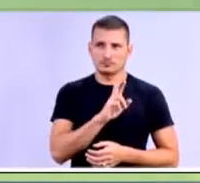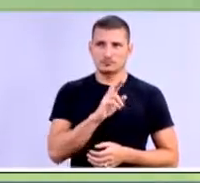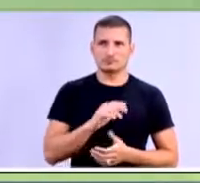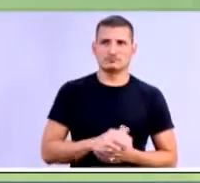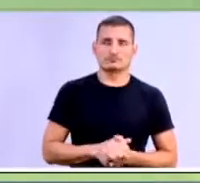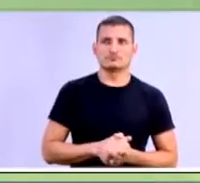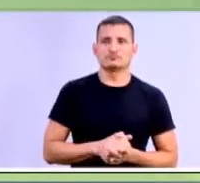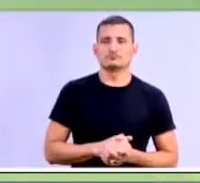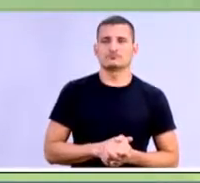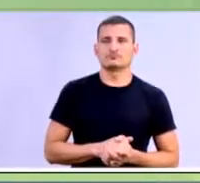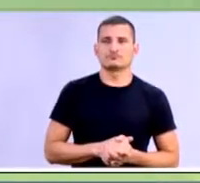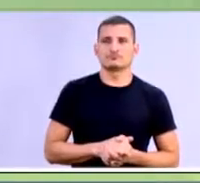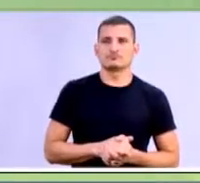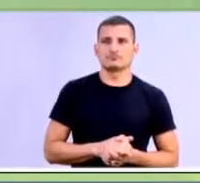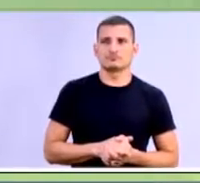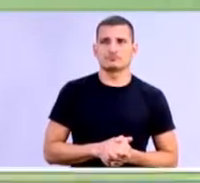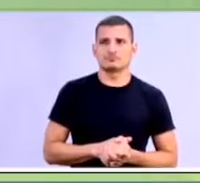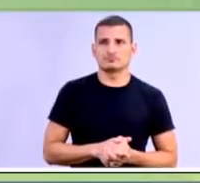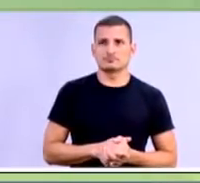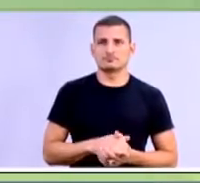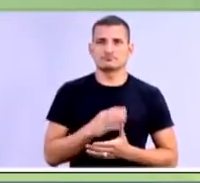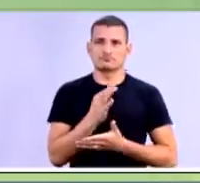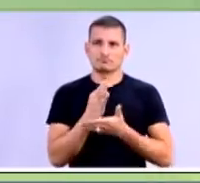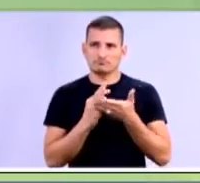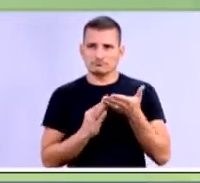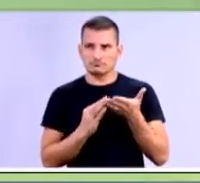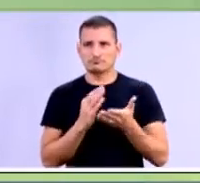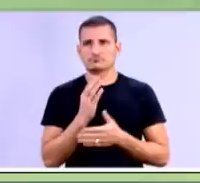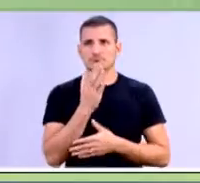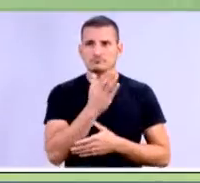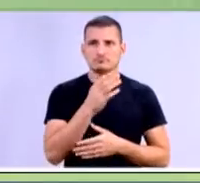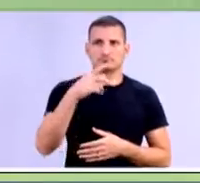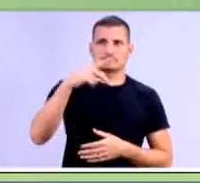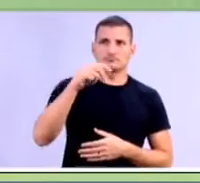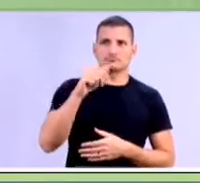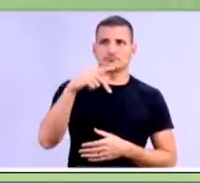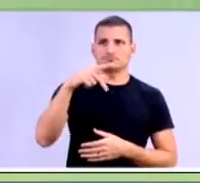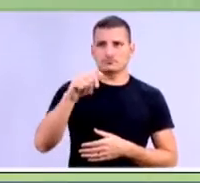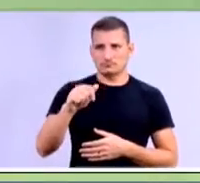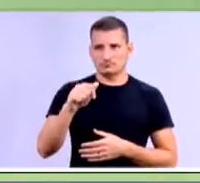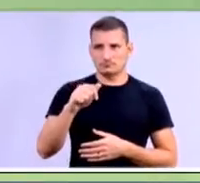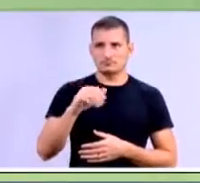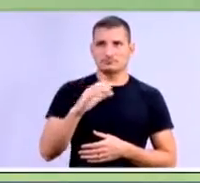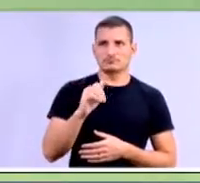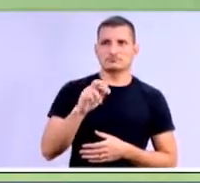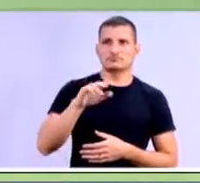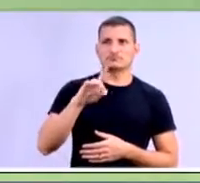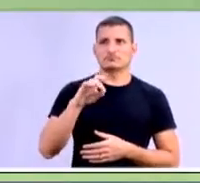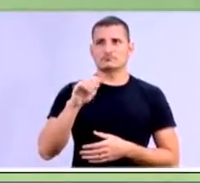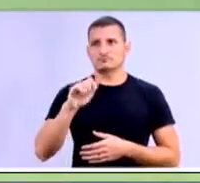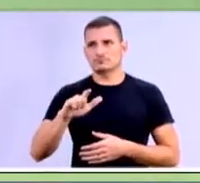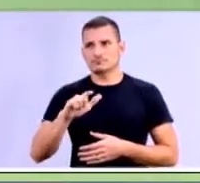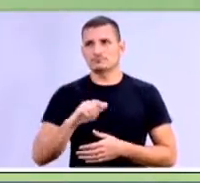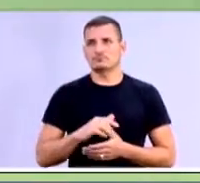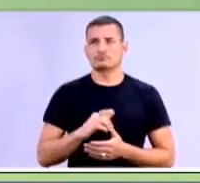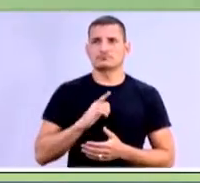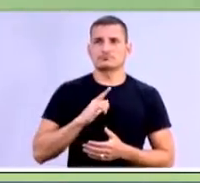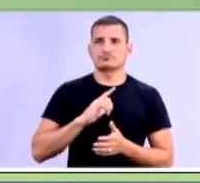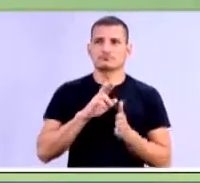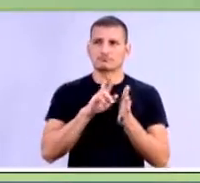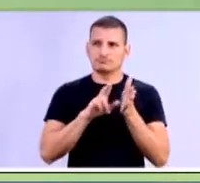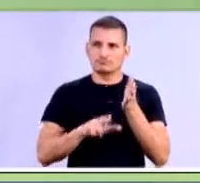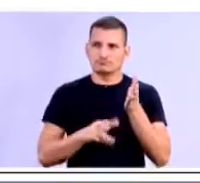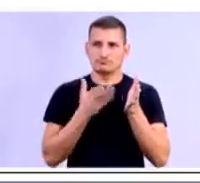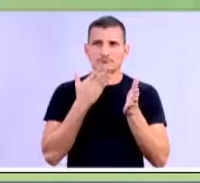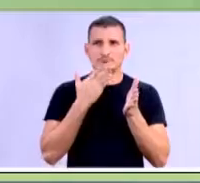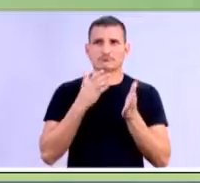vocês precisem apresentar um texto, se direcionar a eles. Papa, cardeal, existem vários